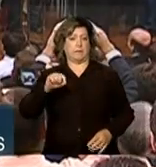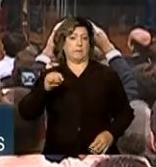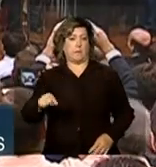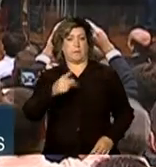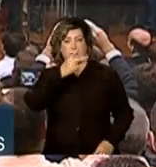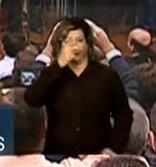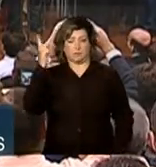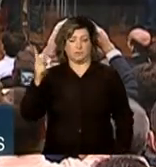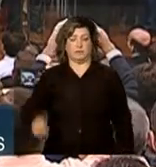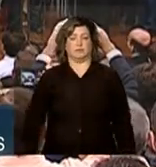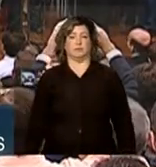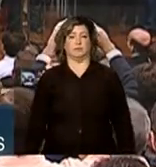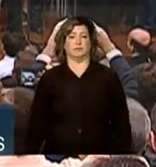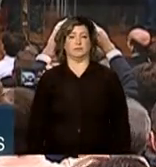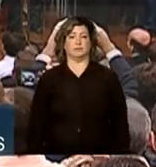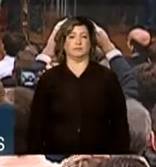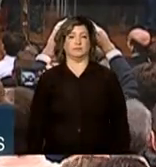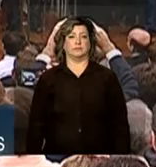pessoas.